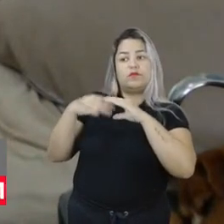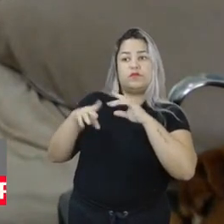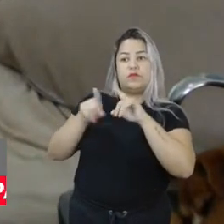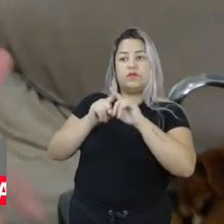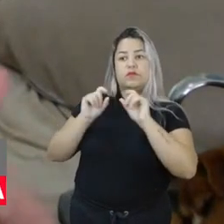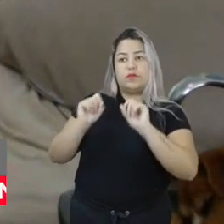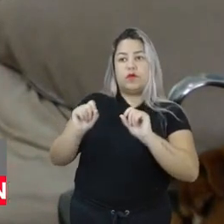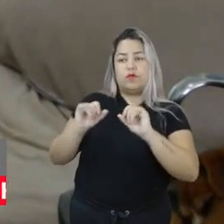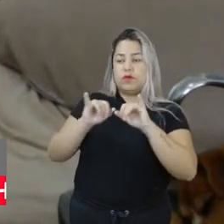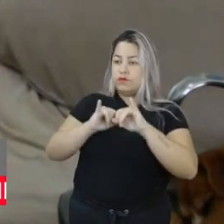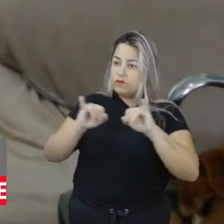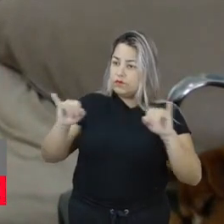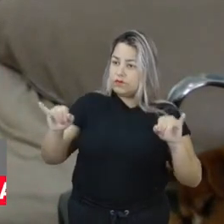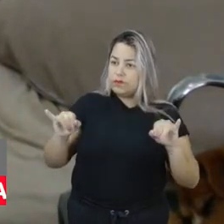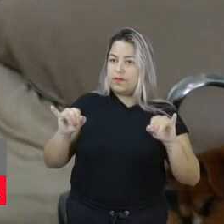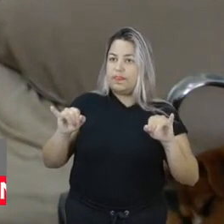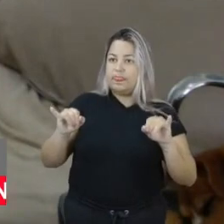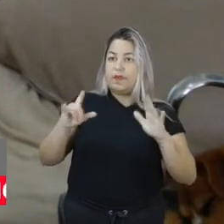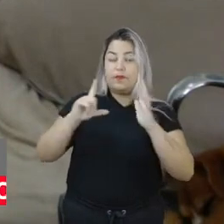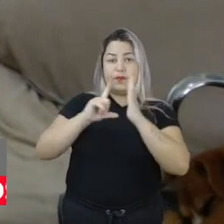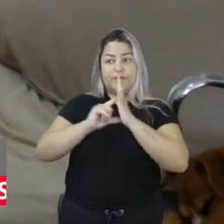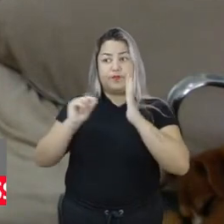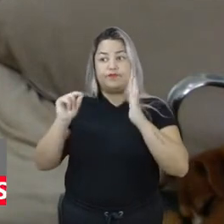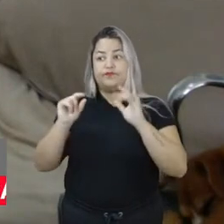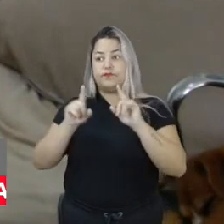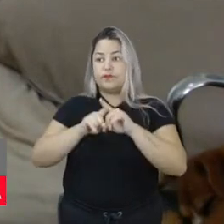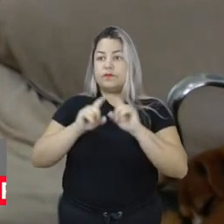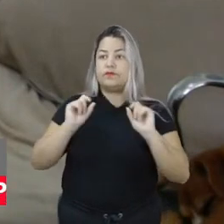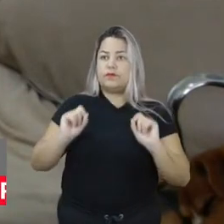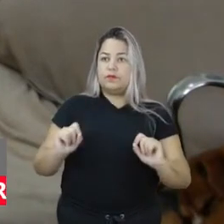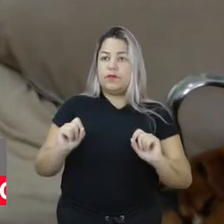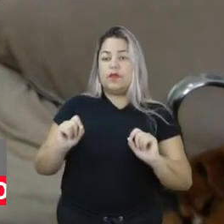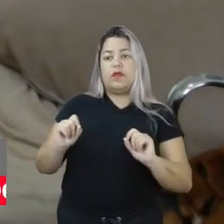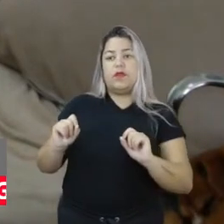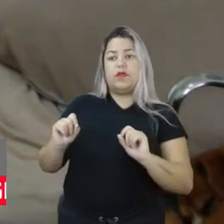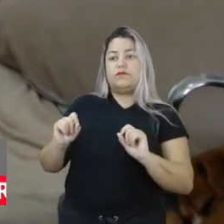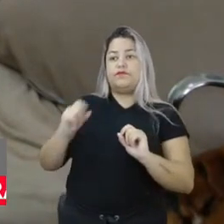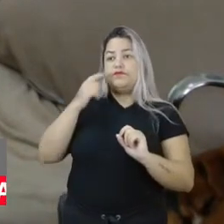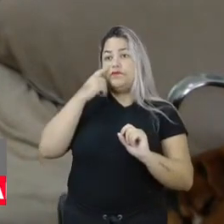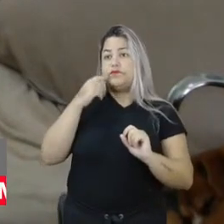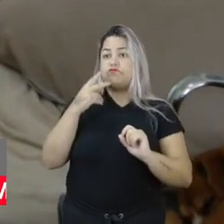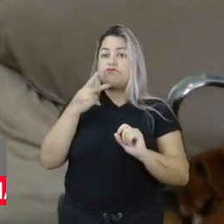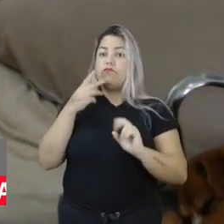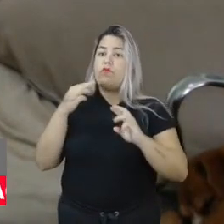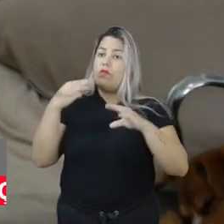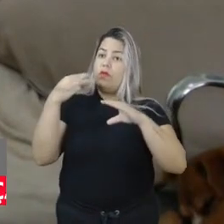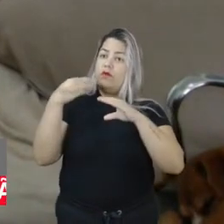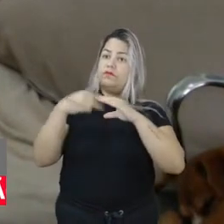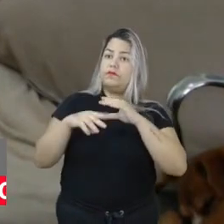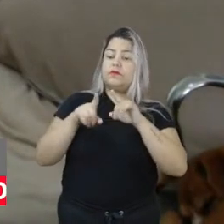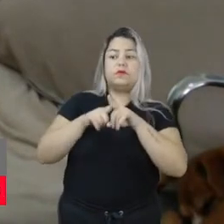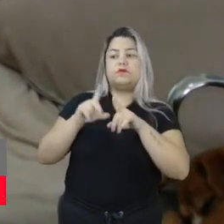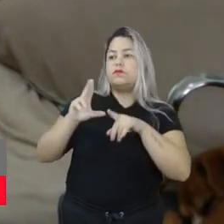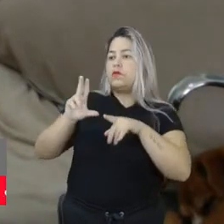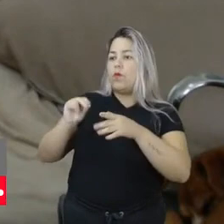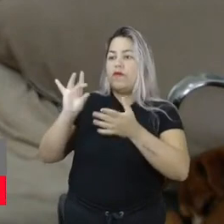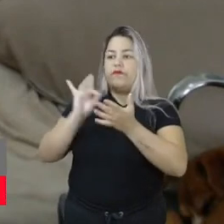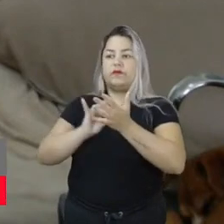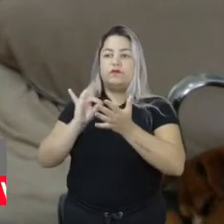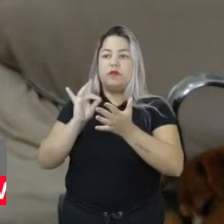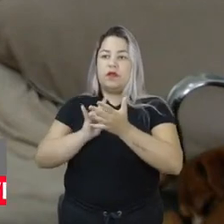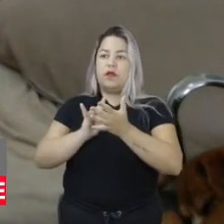Planalto com essas informações aí que eu acabei de falar aí, contestando essas mensagens inverídicas. Do ponto de